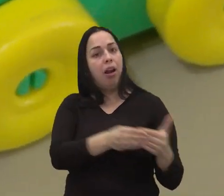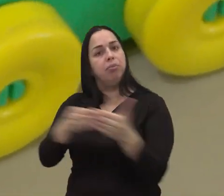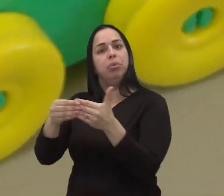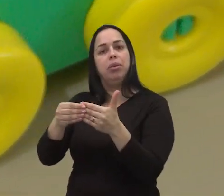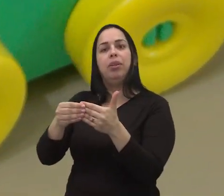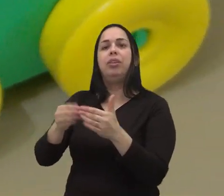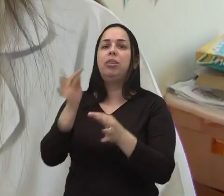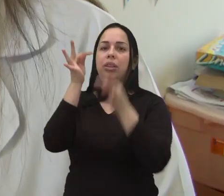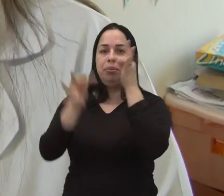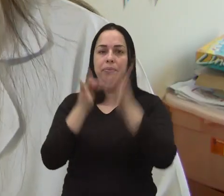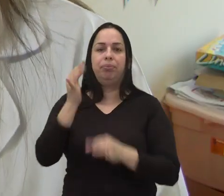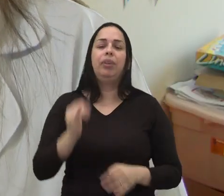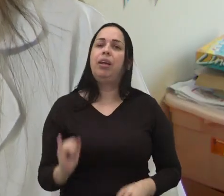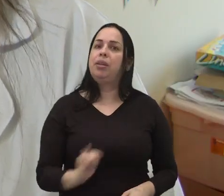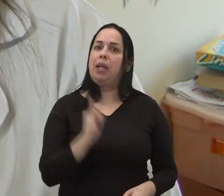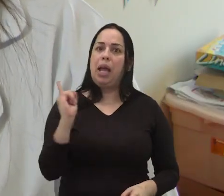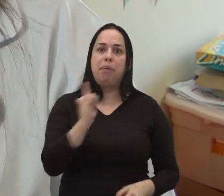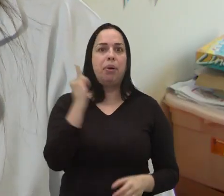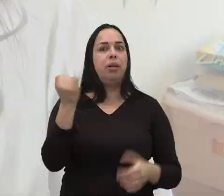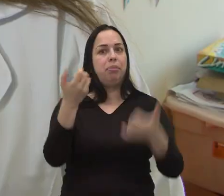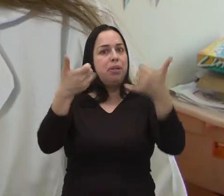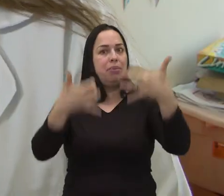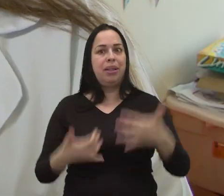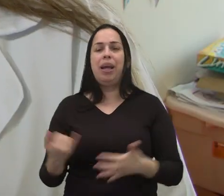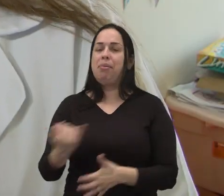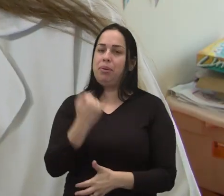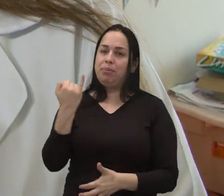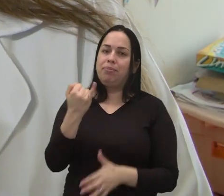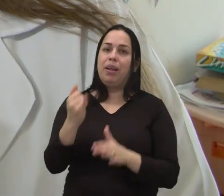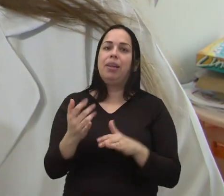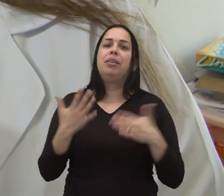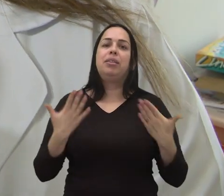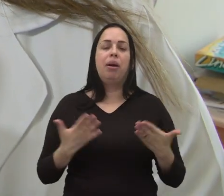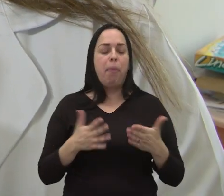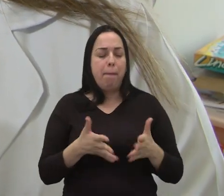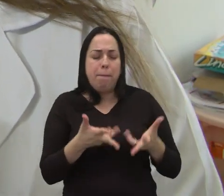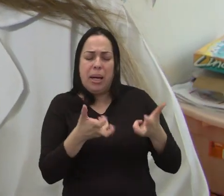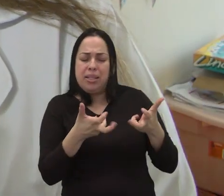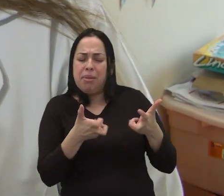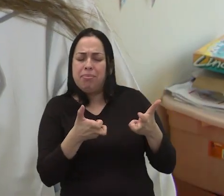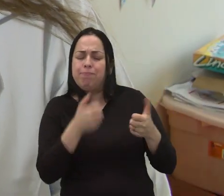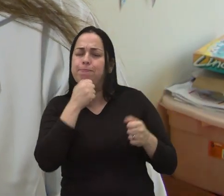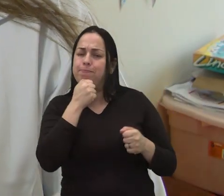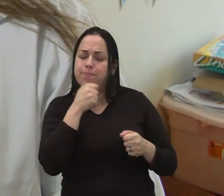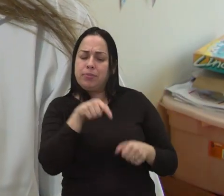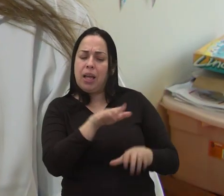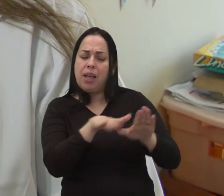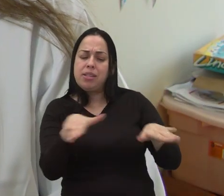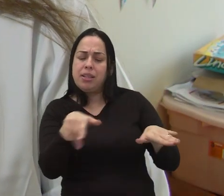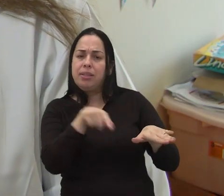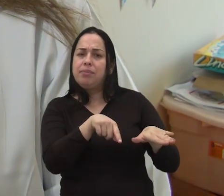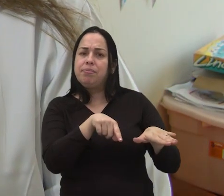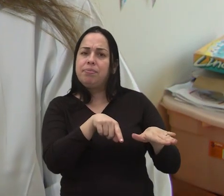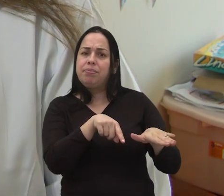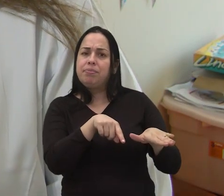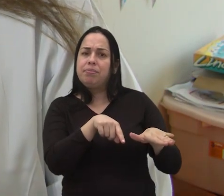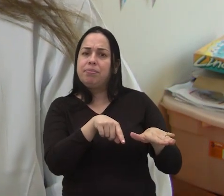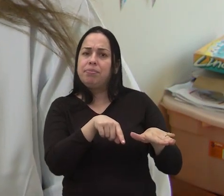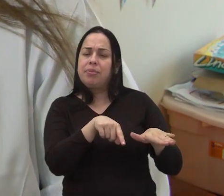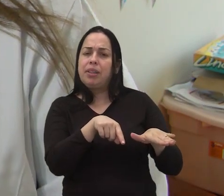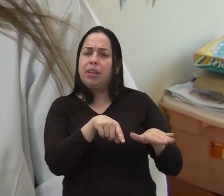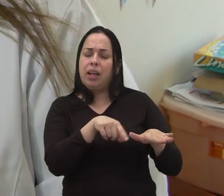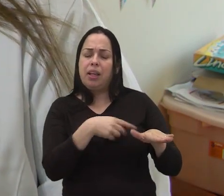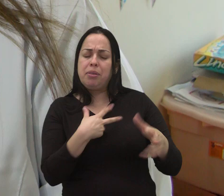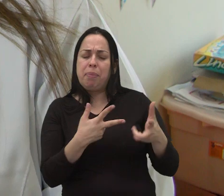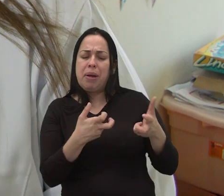por tratamento. É bem importante, né, falar sobre o quanto antes, né? Assim, então percebeu, né, que essa criança está vendo